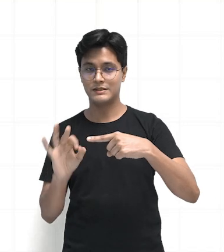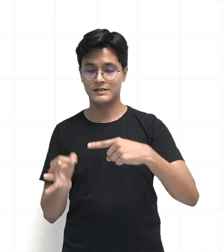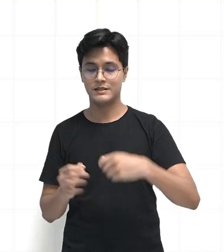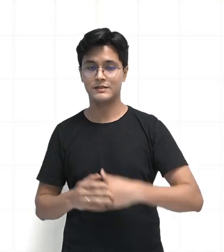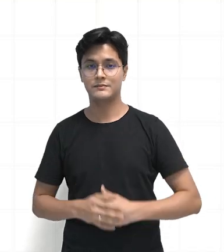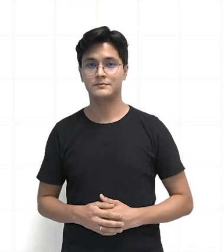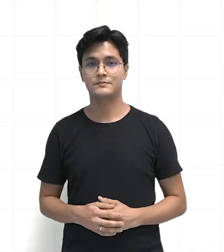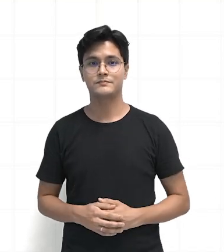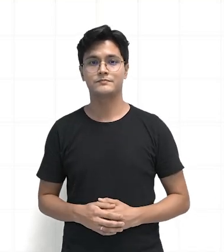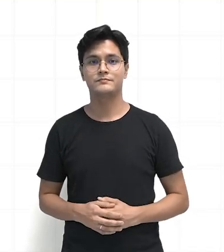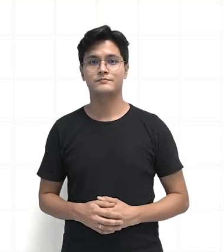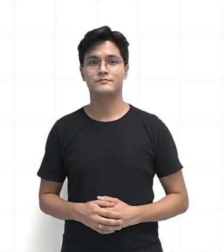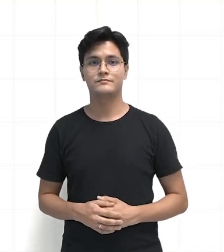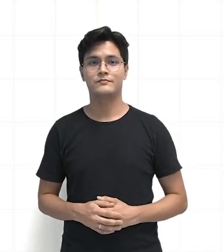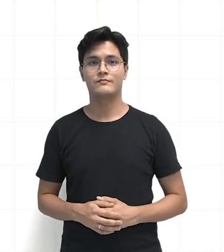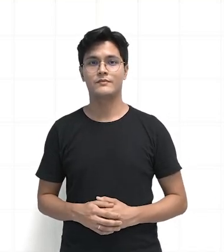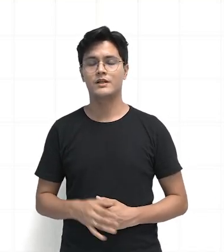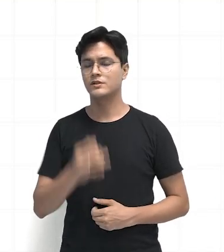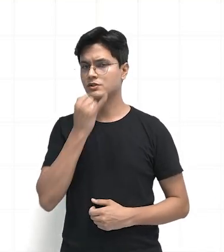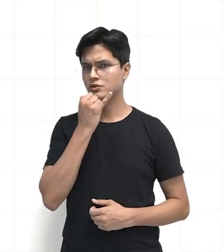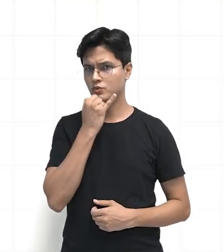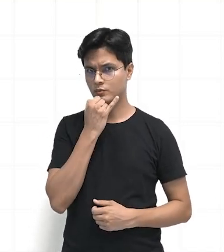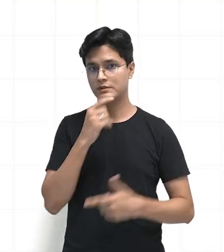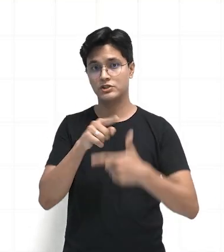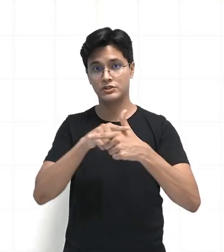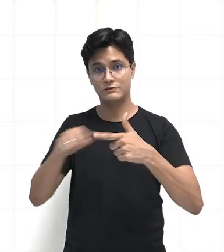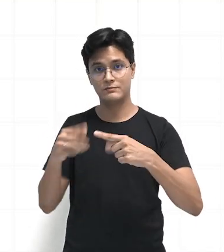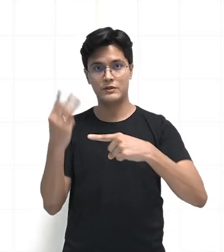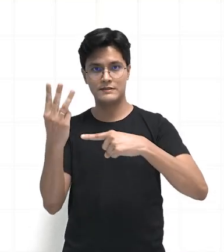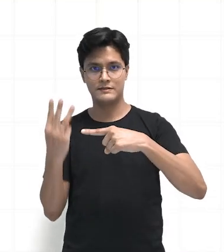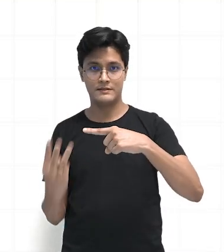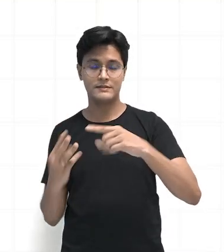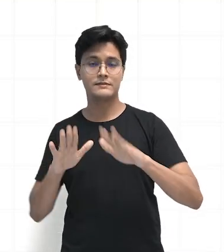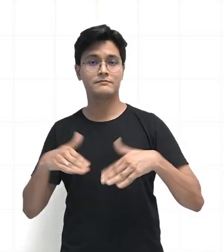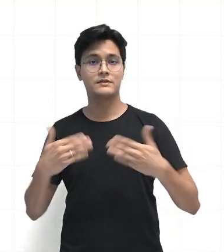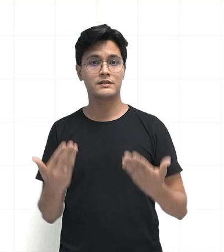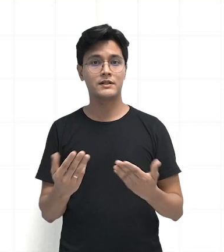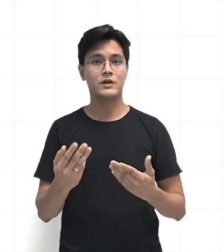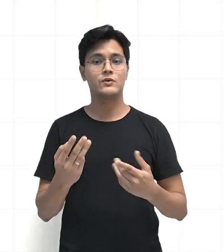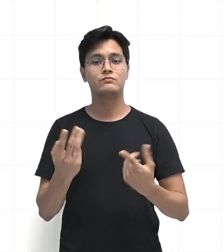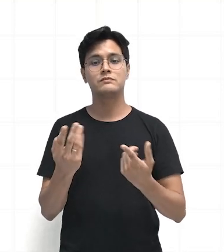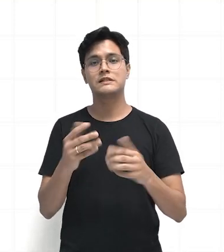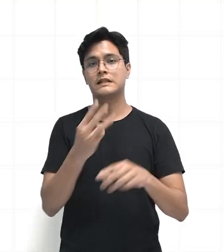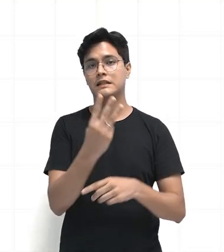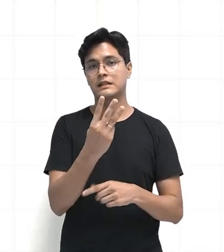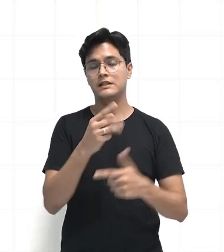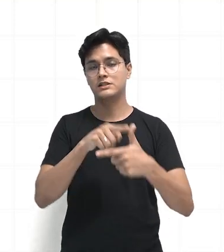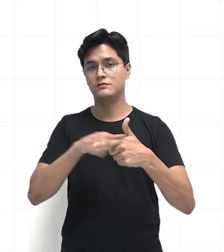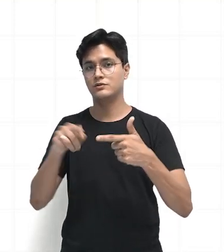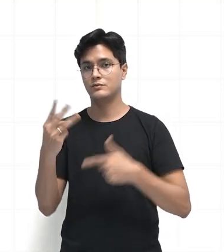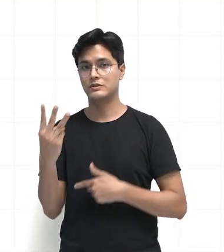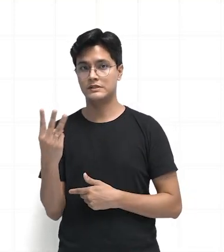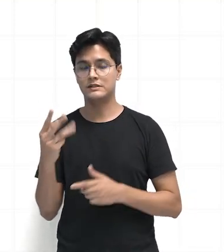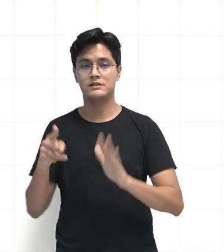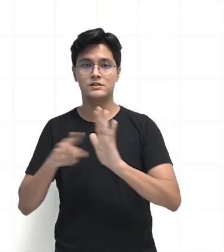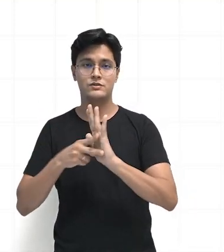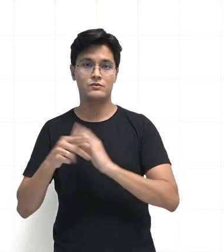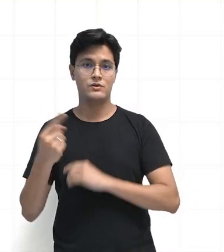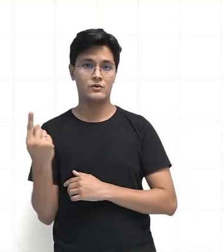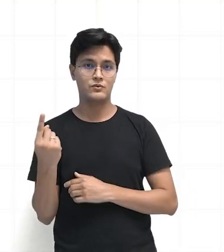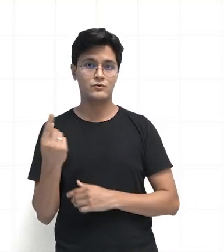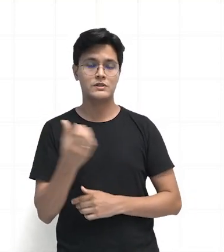posso simplificar isso por 3, tá? Então, ó, 3 dividido por 3 é igual a 1